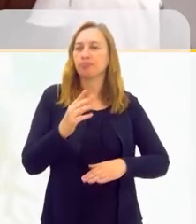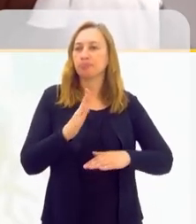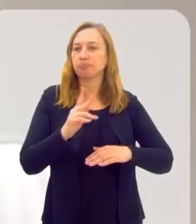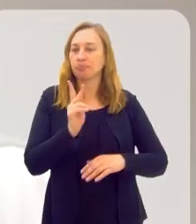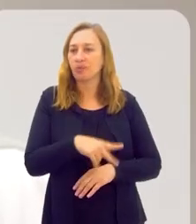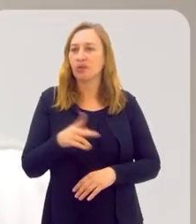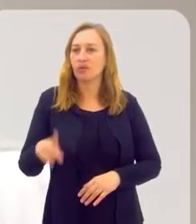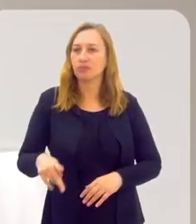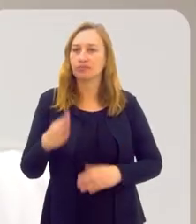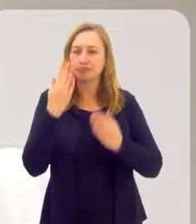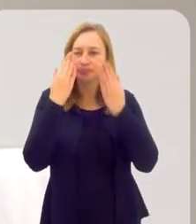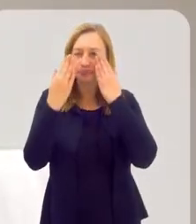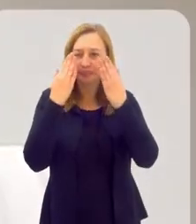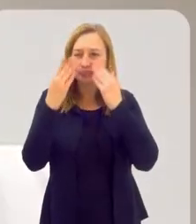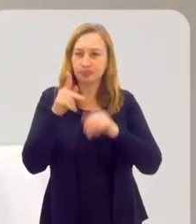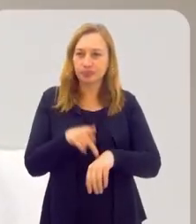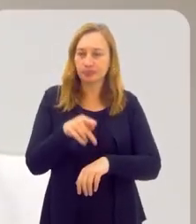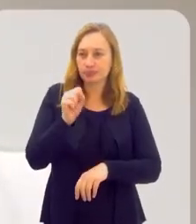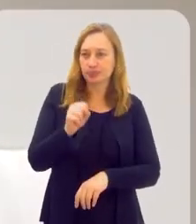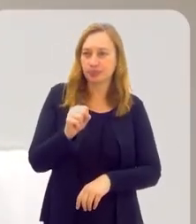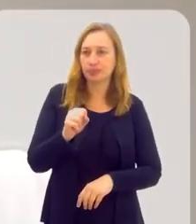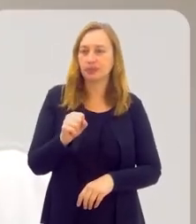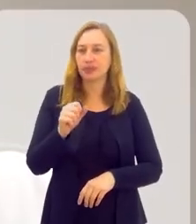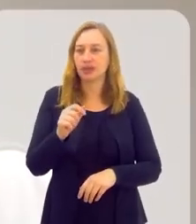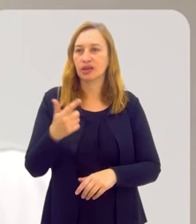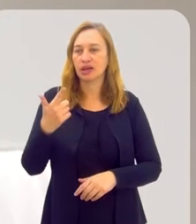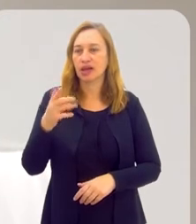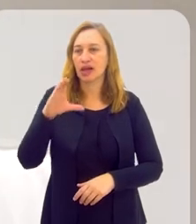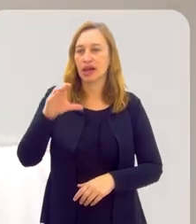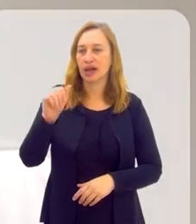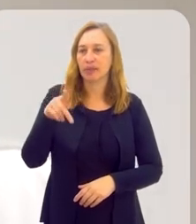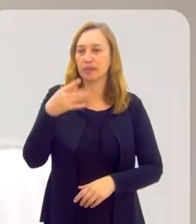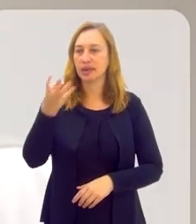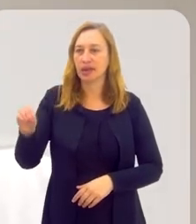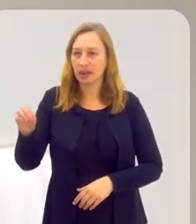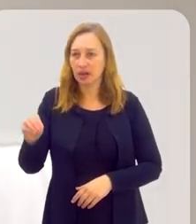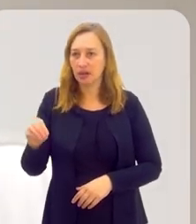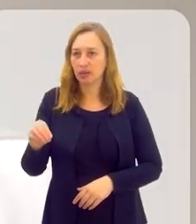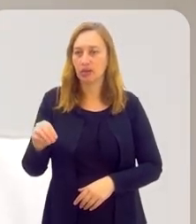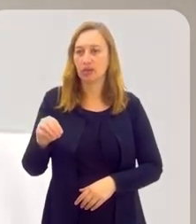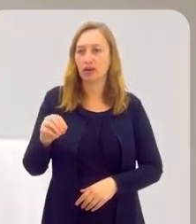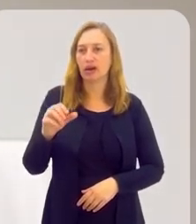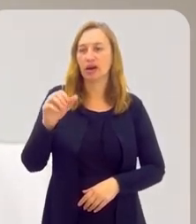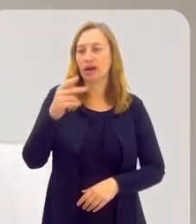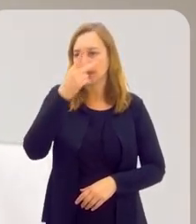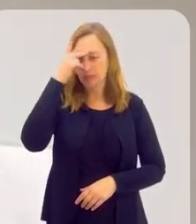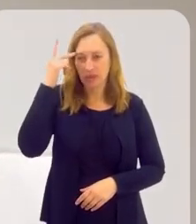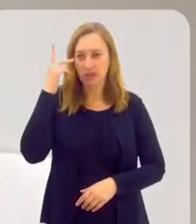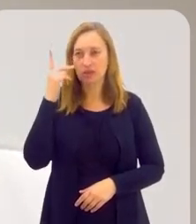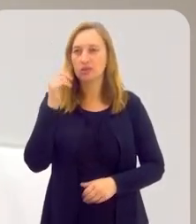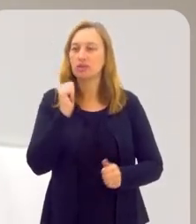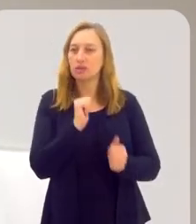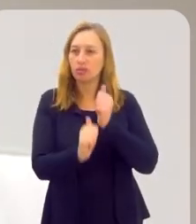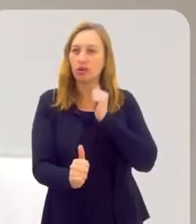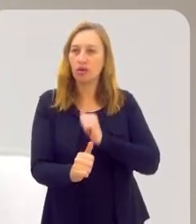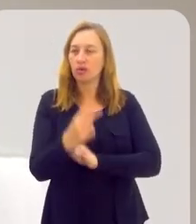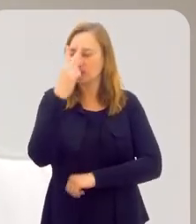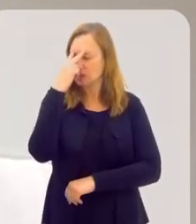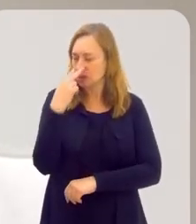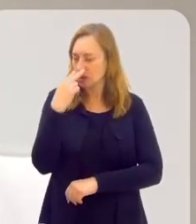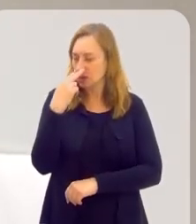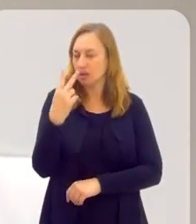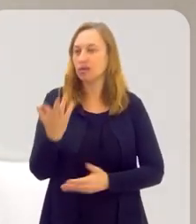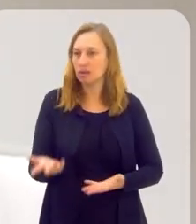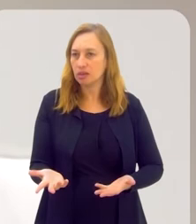da pós-graduação é psicólogo, é campeão paralímpico, é o Carlos Lopes, um atleta cego, que ganhou já vários Jogos